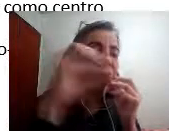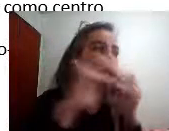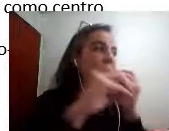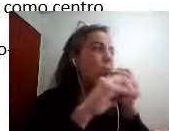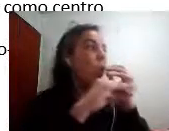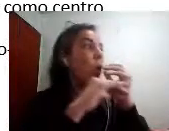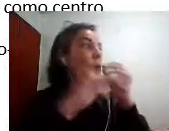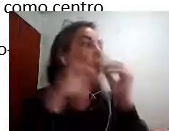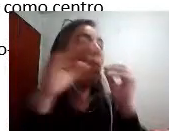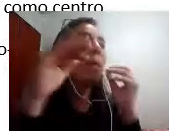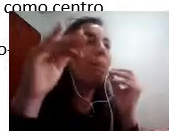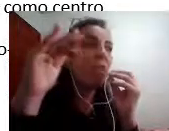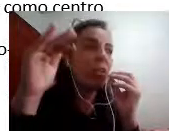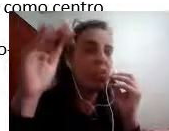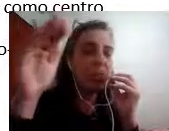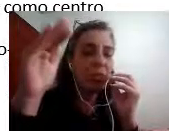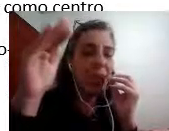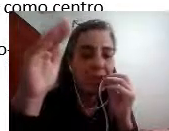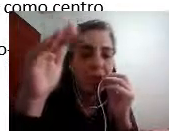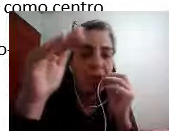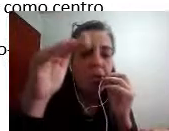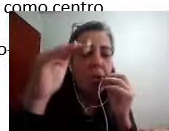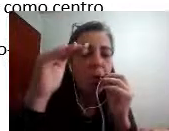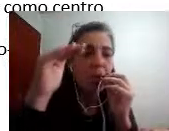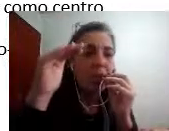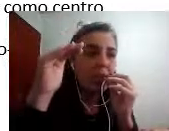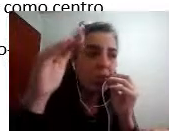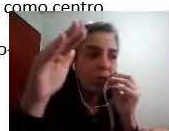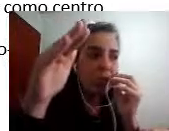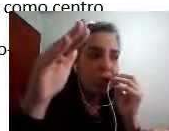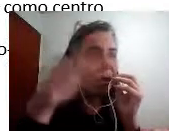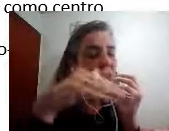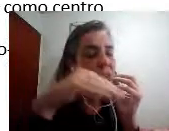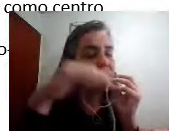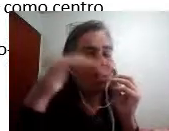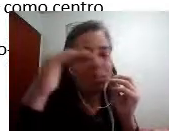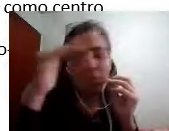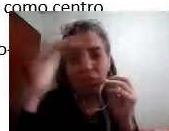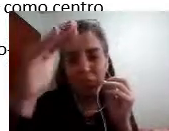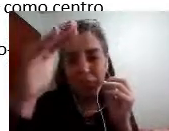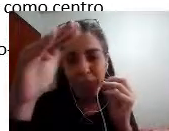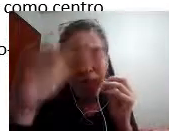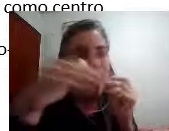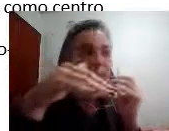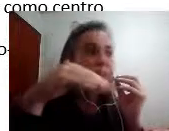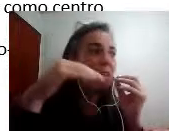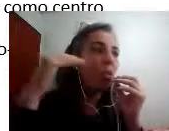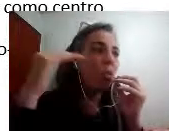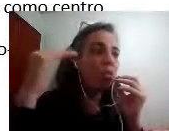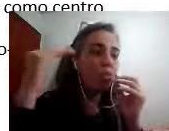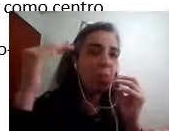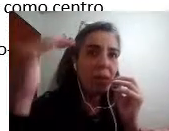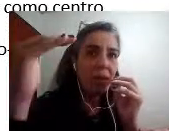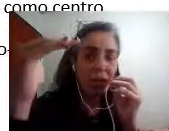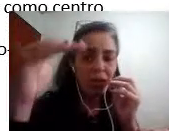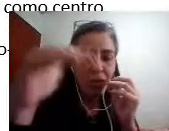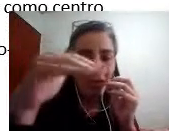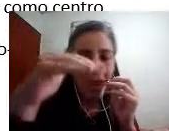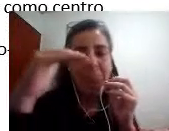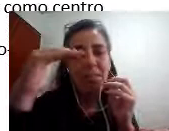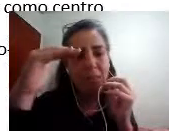do universo. O homem fica cheio da razão, porque Deus o criou, ele está acima dos animais, como somos